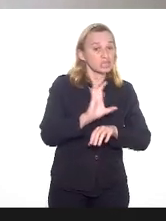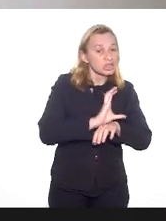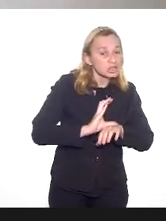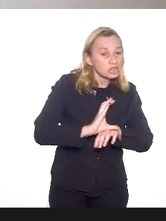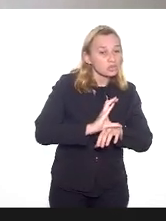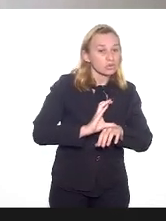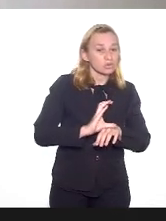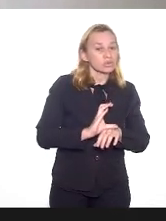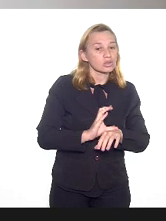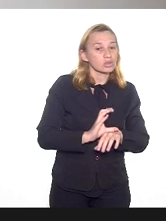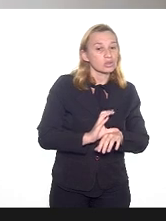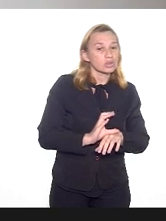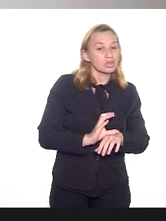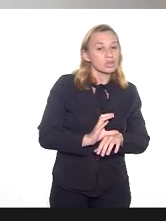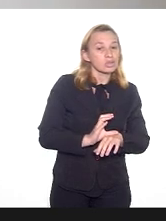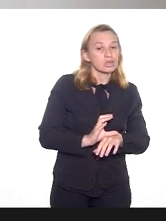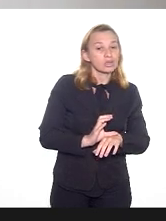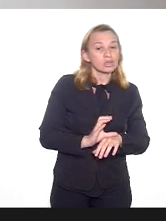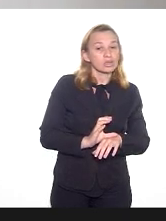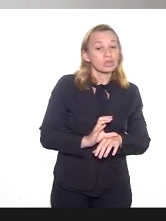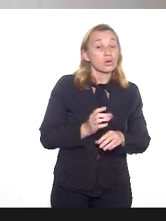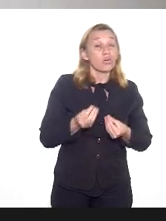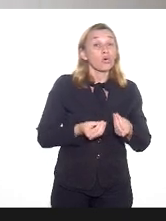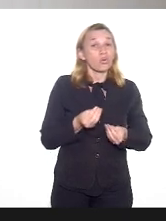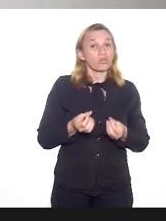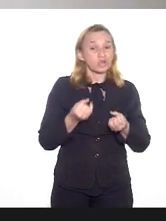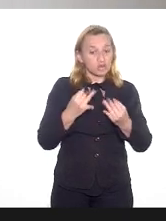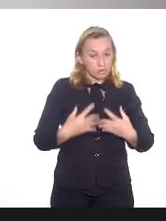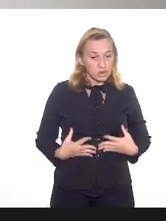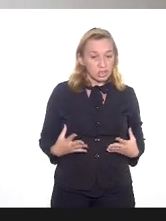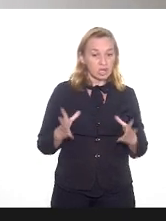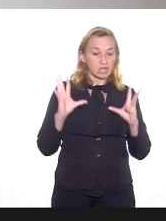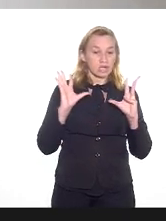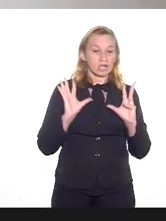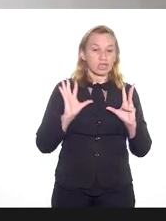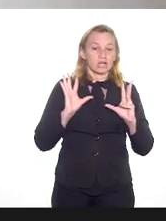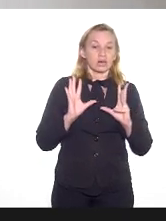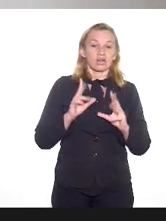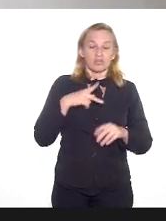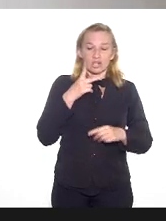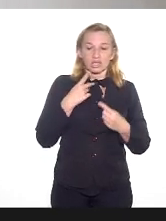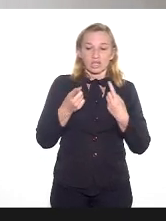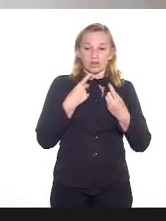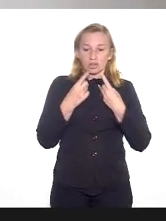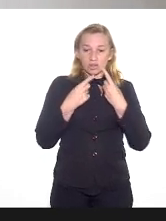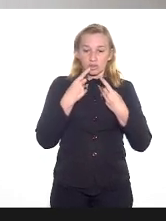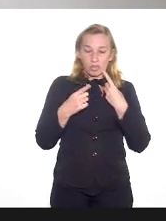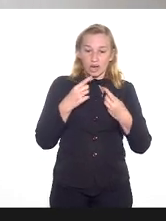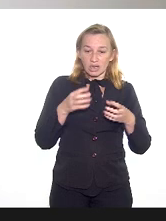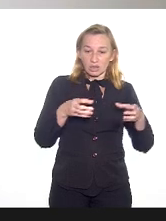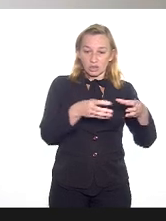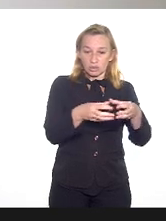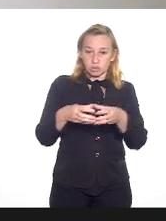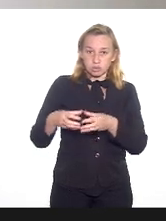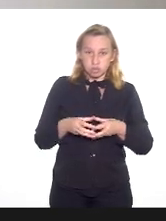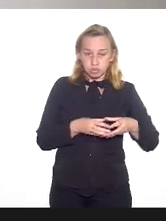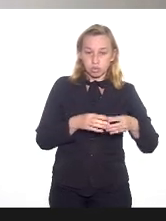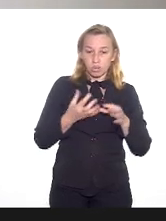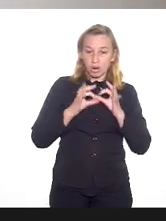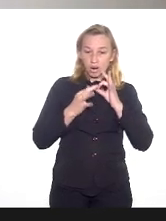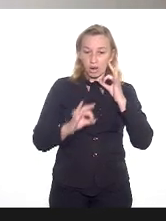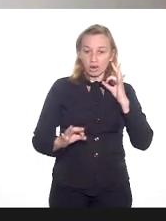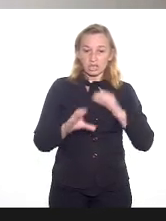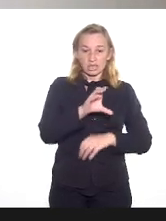pelas mudanças no perfil do Rio Previdência, como isso se dá. Eu, para abrir para os outros deputados, para a gente fazer o nosso debate coletivo, como foi ao longo